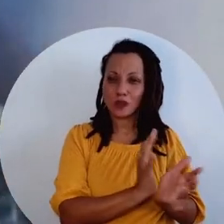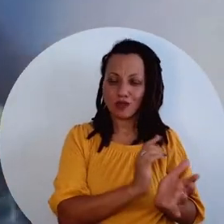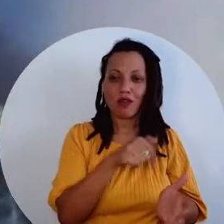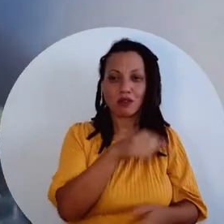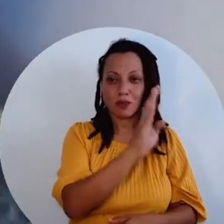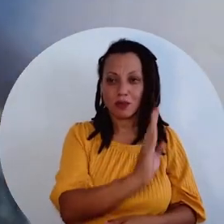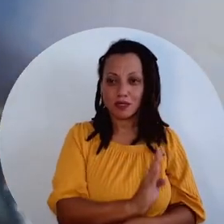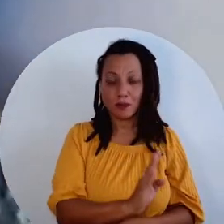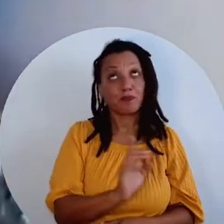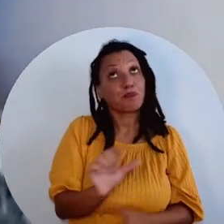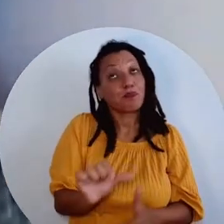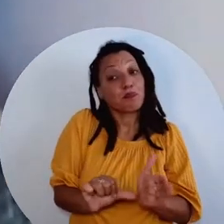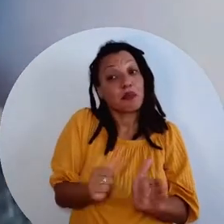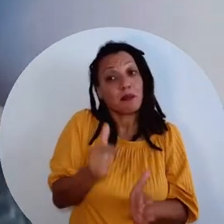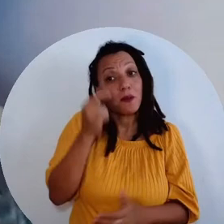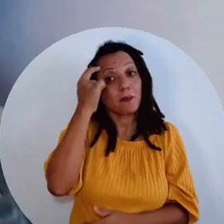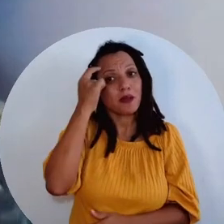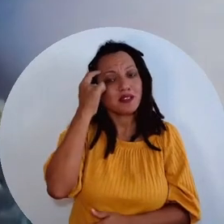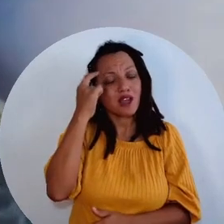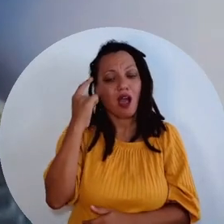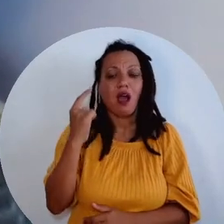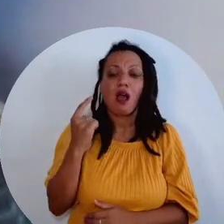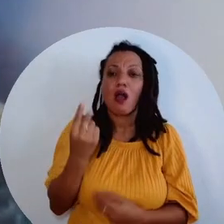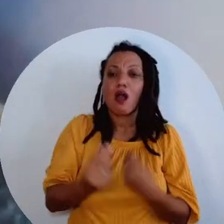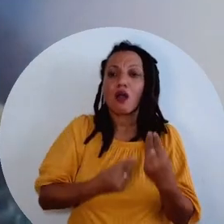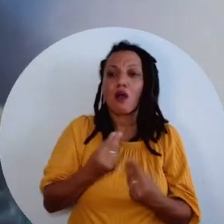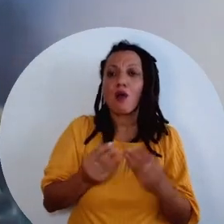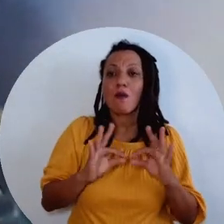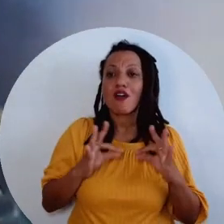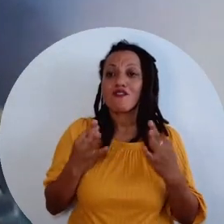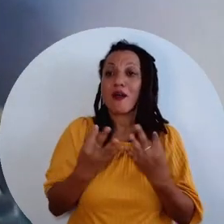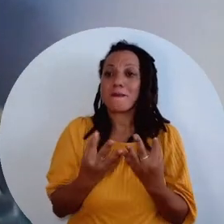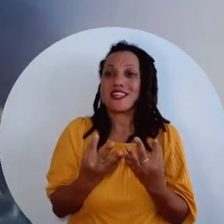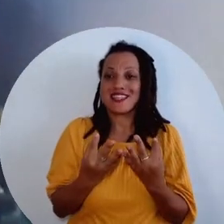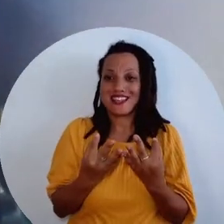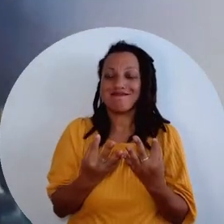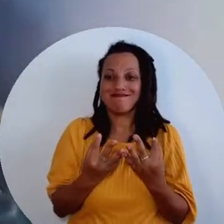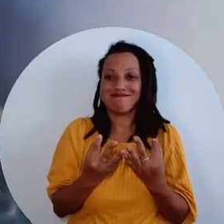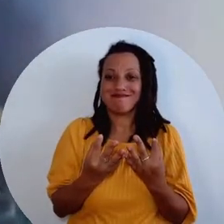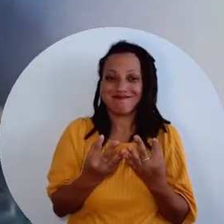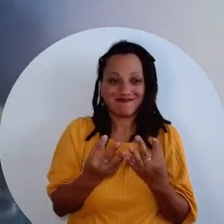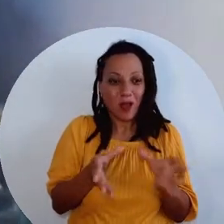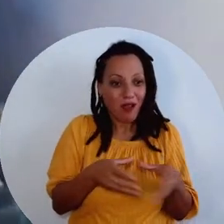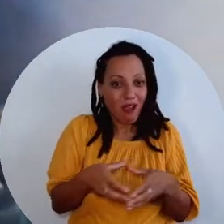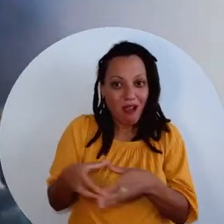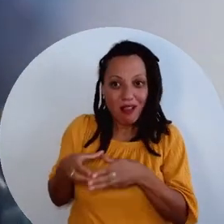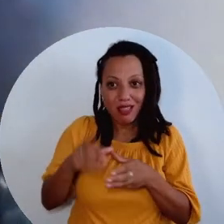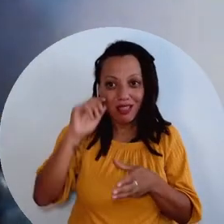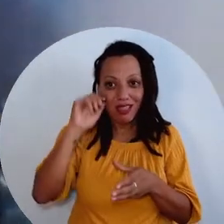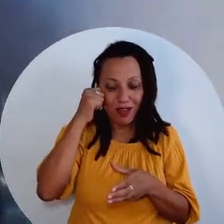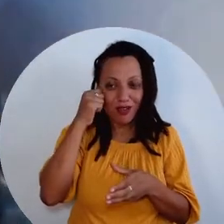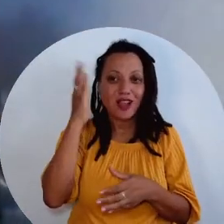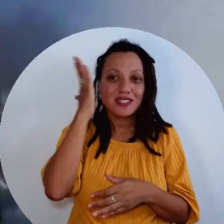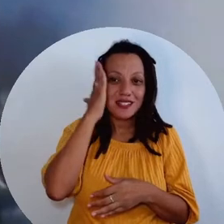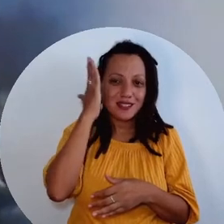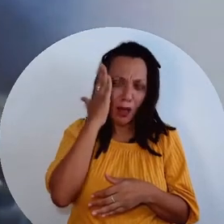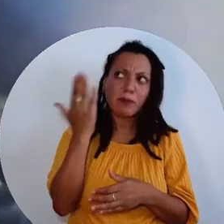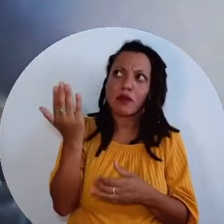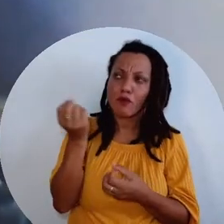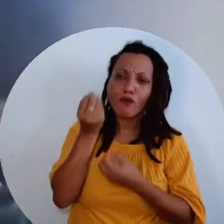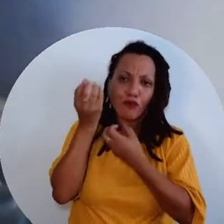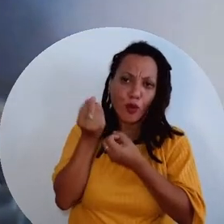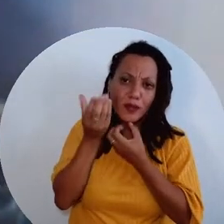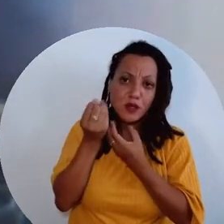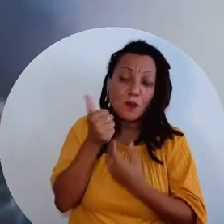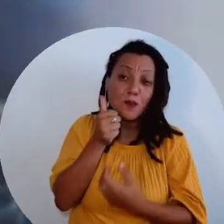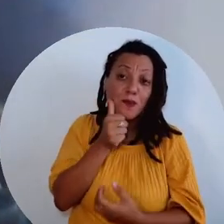pode pensar nas construções familiares negras, que são construções familiares matriarcais. A gente tem hoje dados, né, que